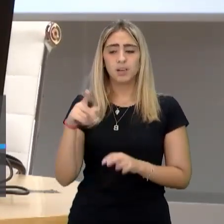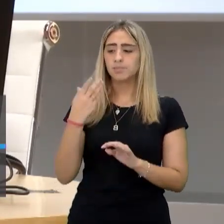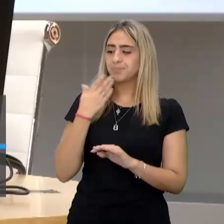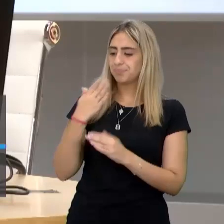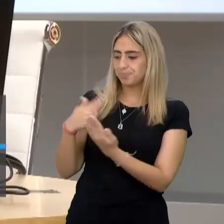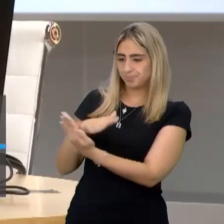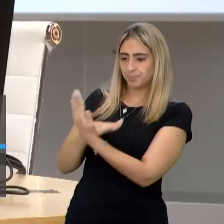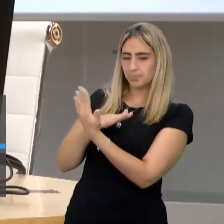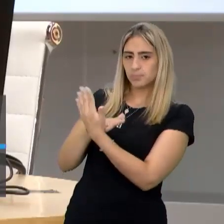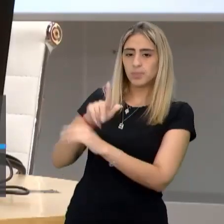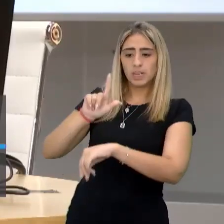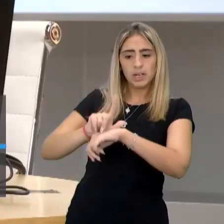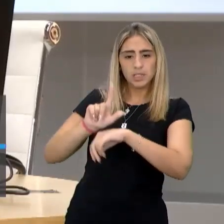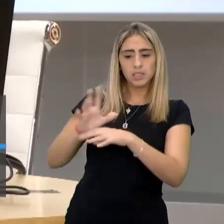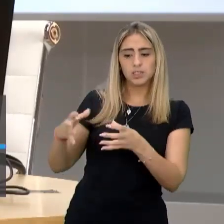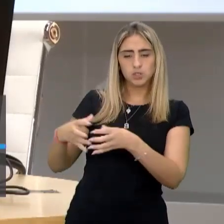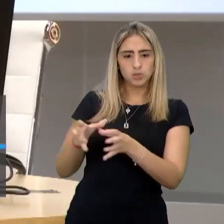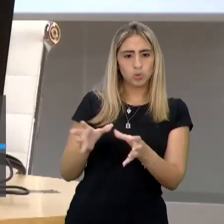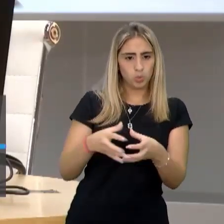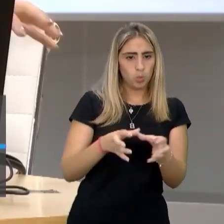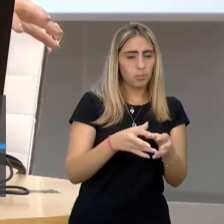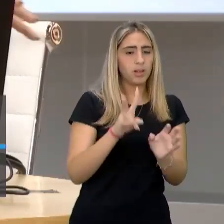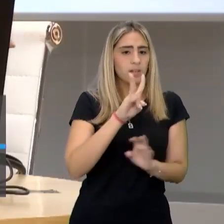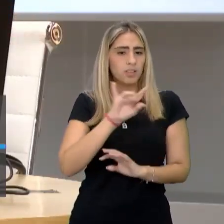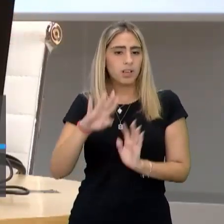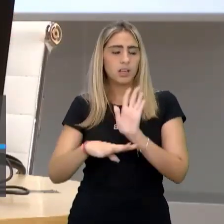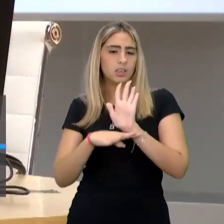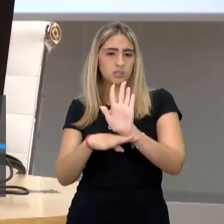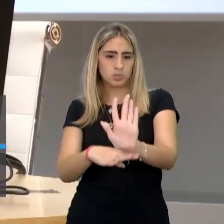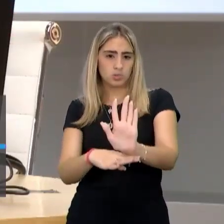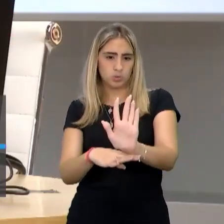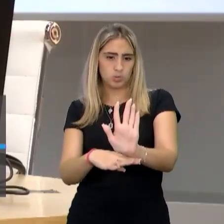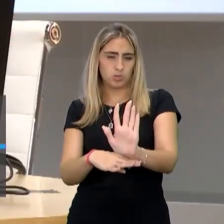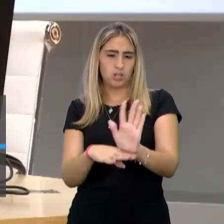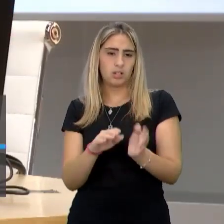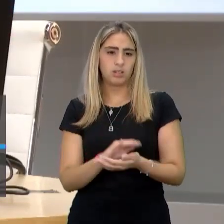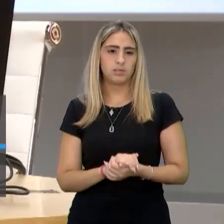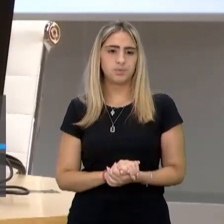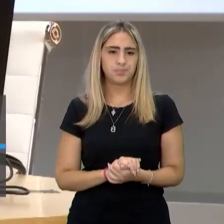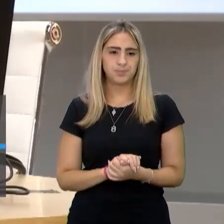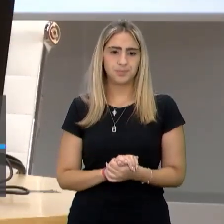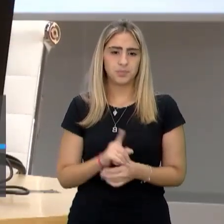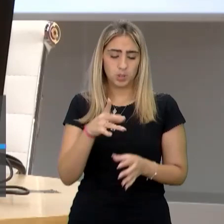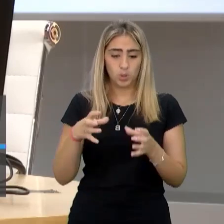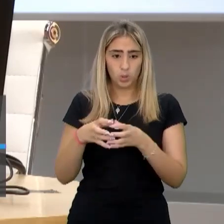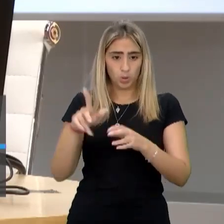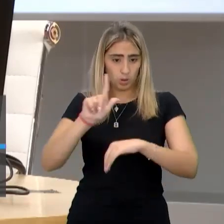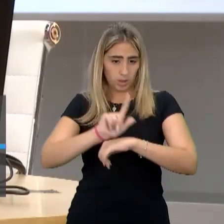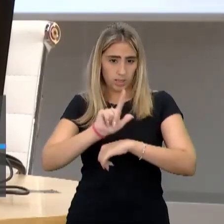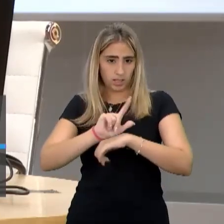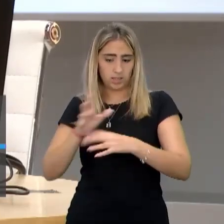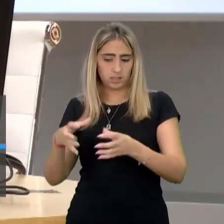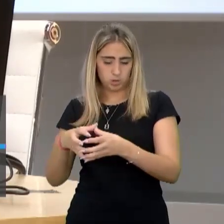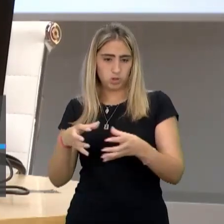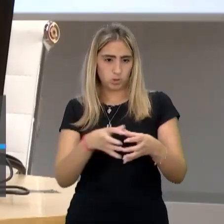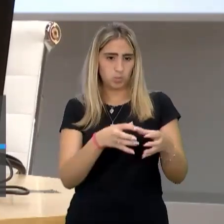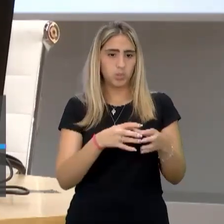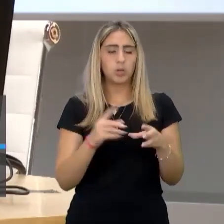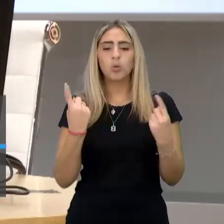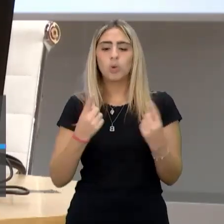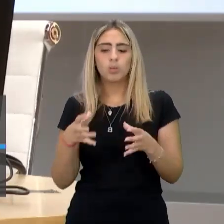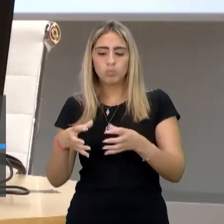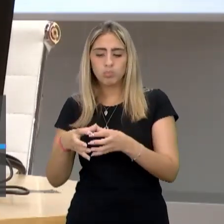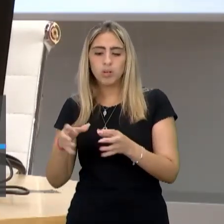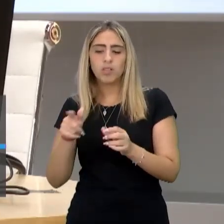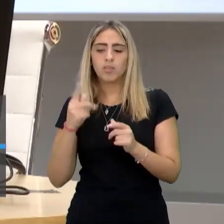dos líderes de turma que vão ajudar os líderes de turma vão trazer para o professor de educação física quais são as equipes que